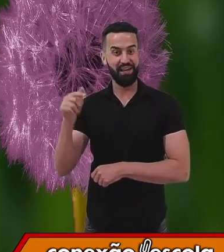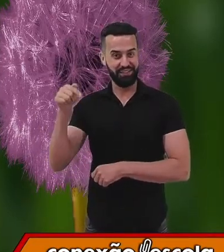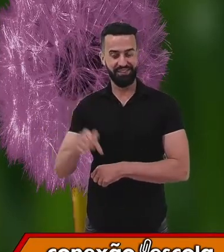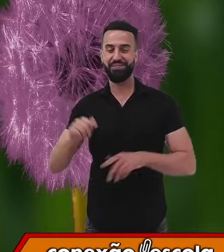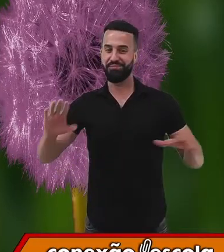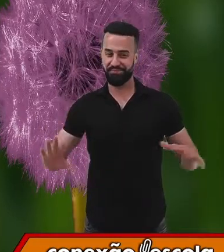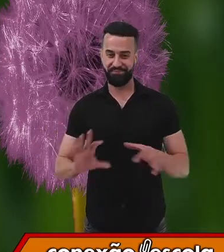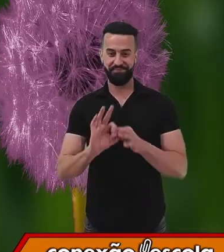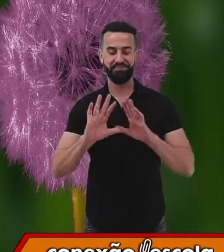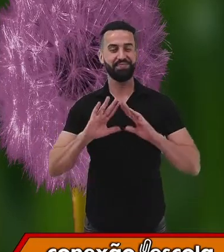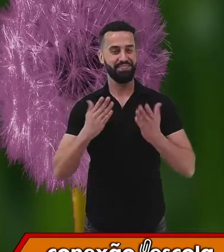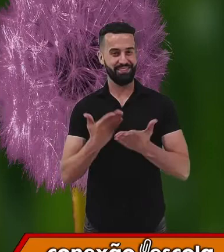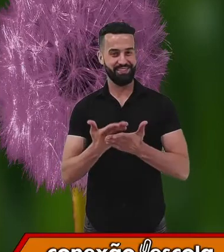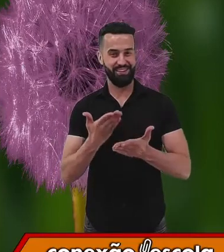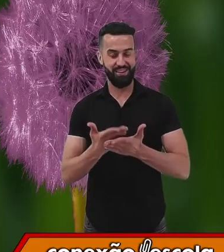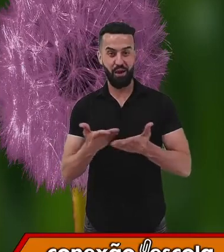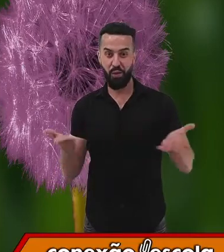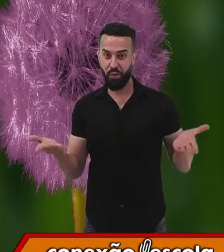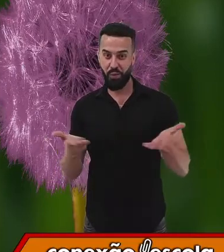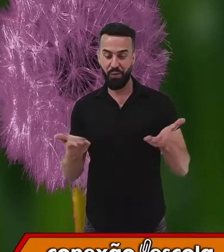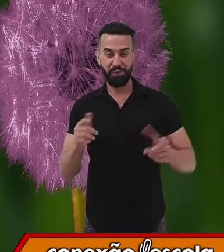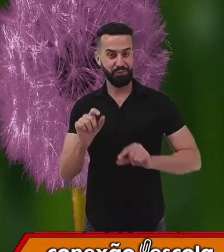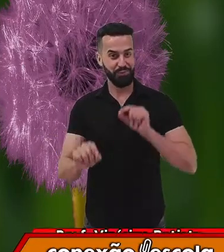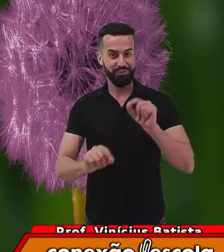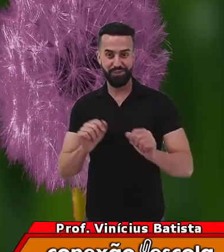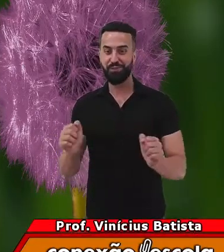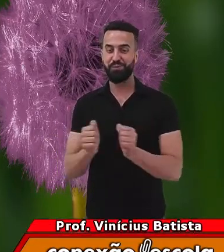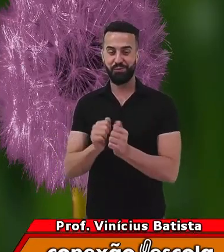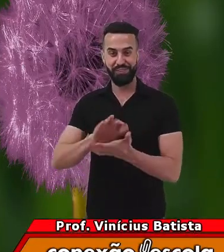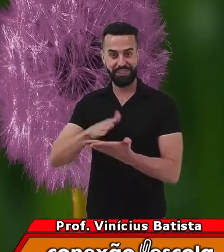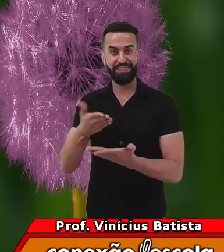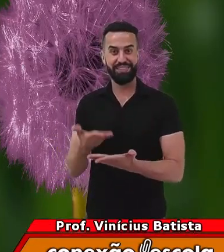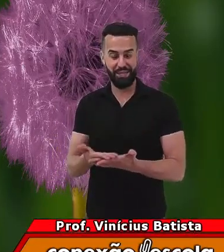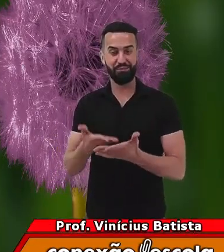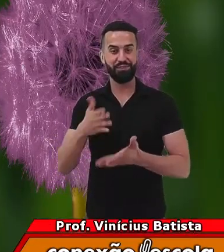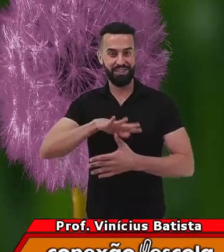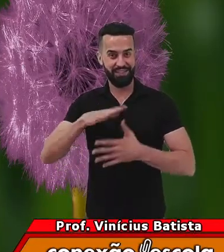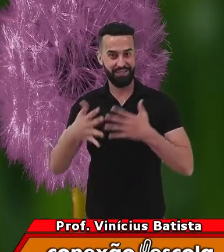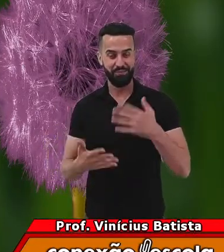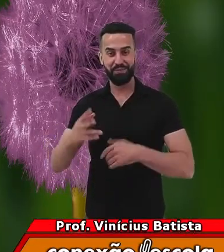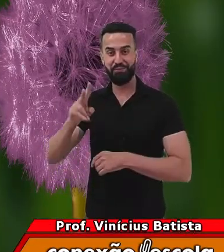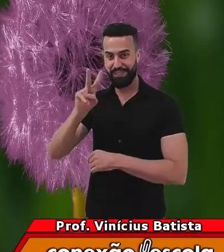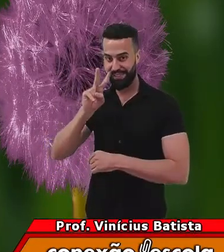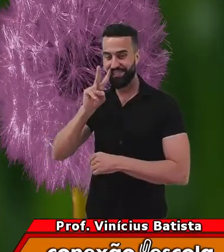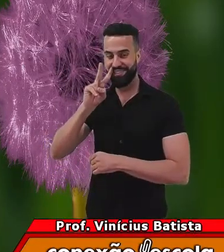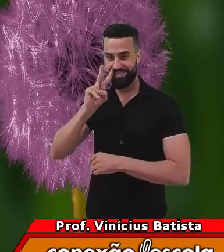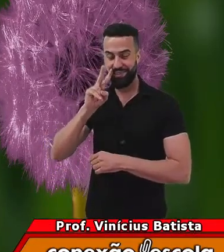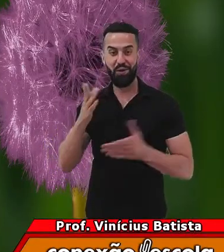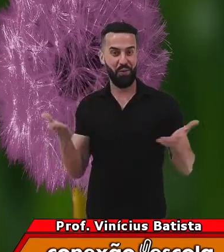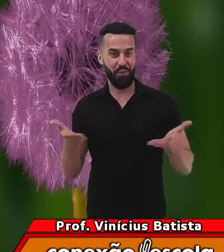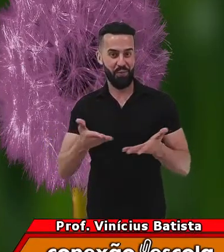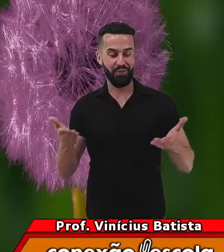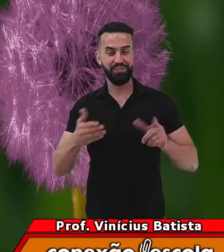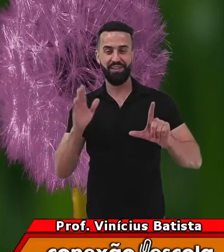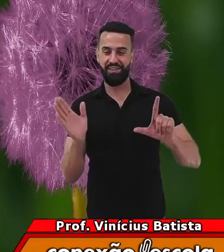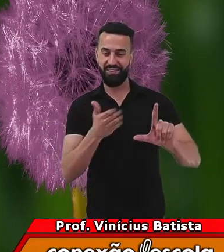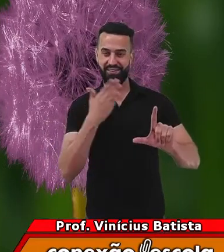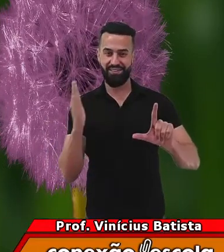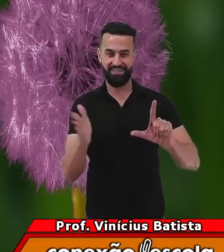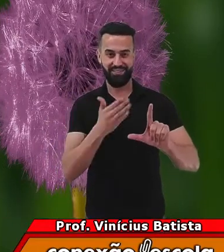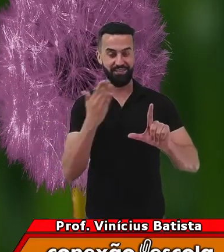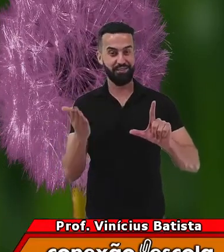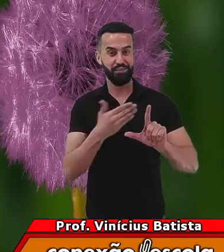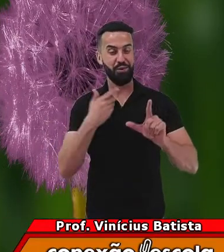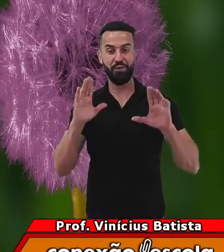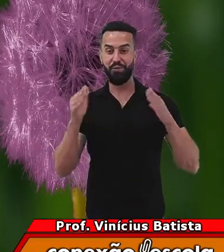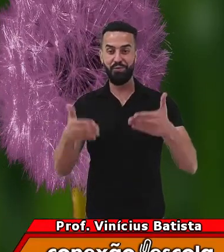Conexão Escola. E estarei hoje acompanhada pelo intérprete de Libras, Vinícius, para a nossa videoaula de hoje,